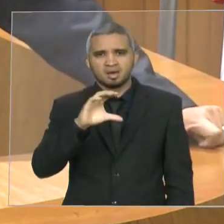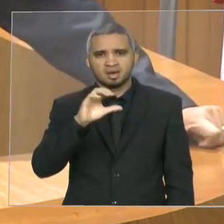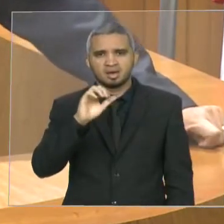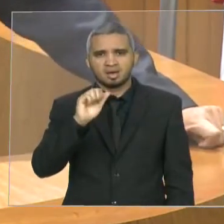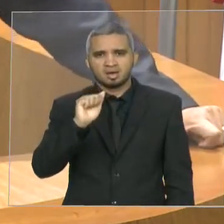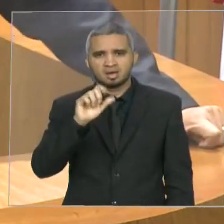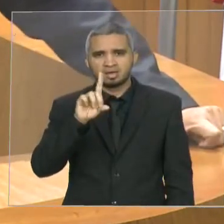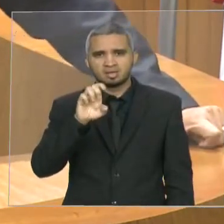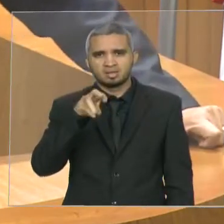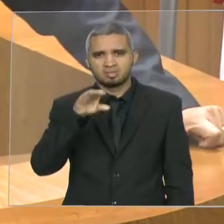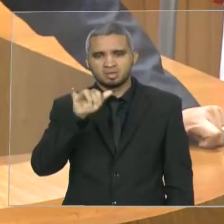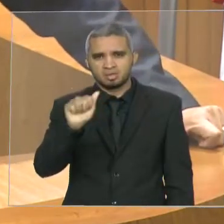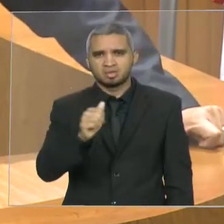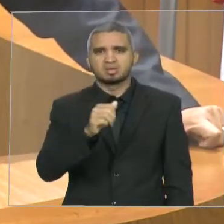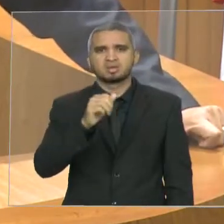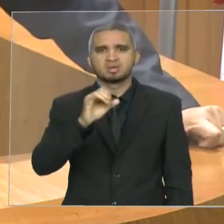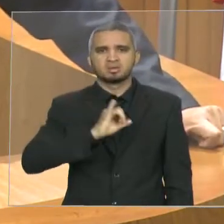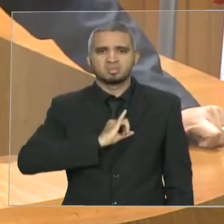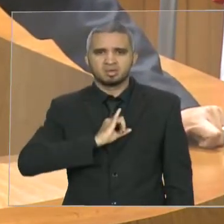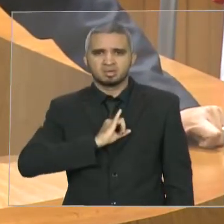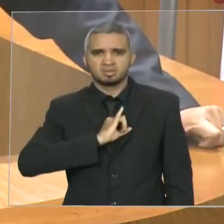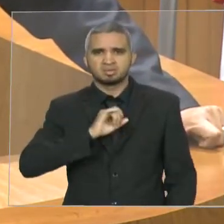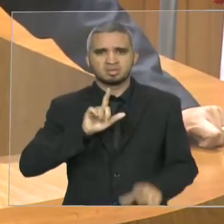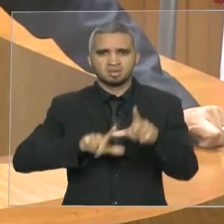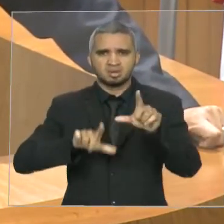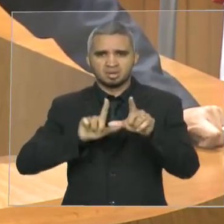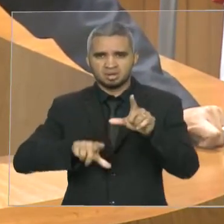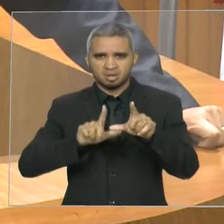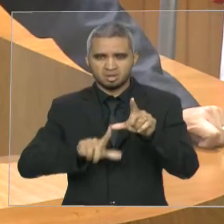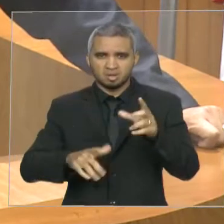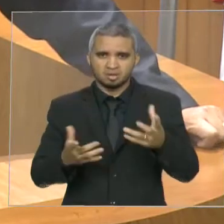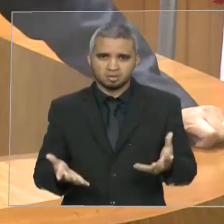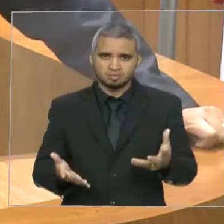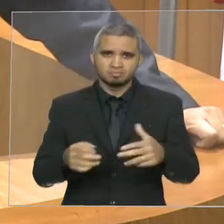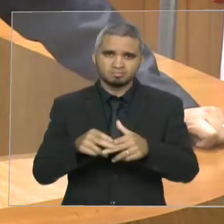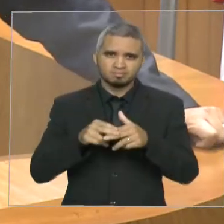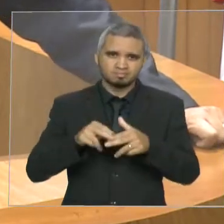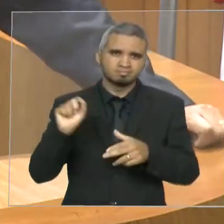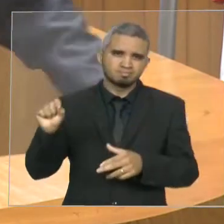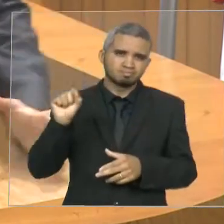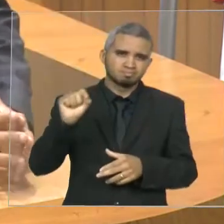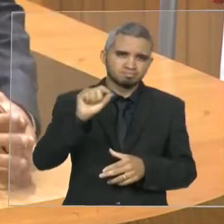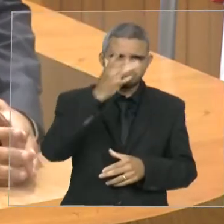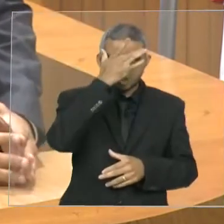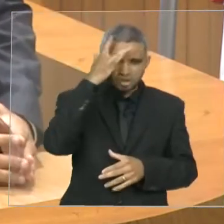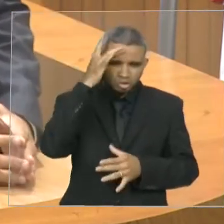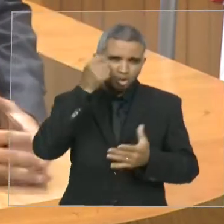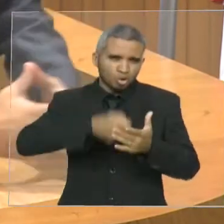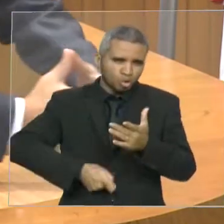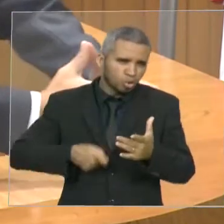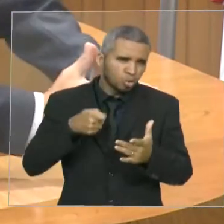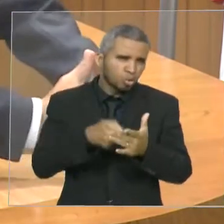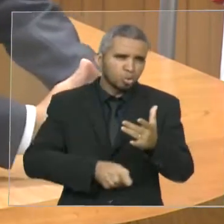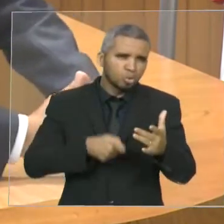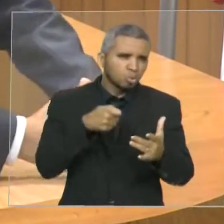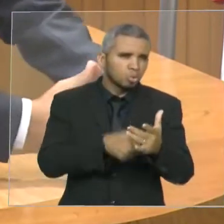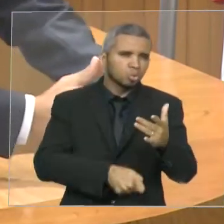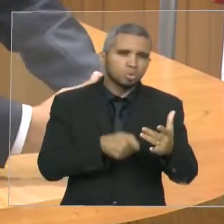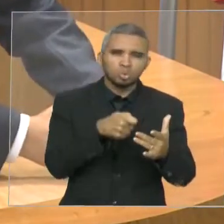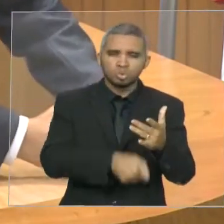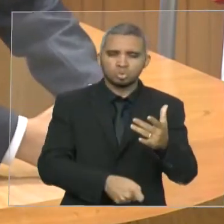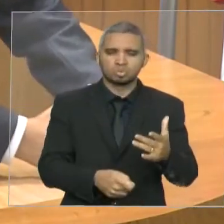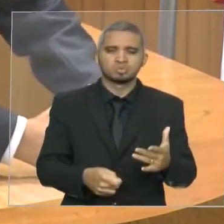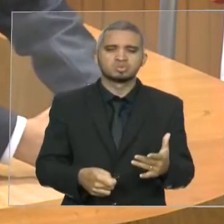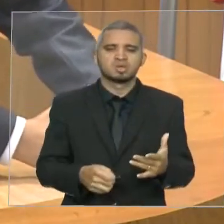Imperatriz? E essa luta foi trazendo, se não em determinado momento